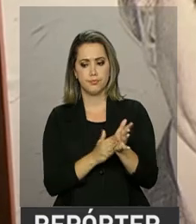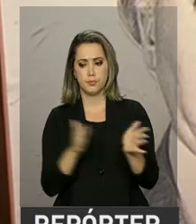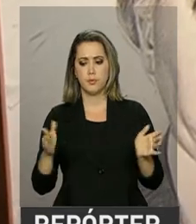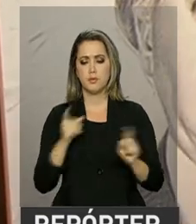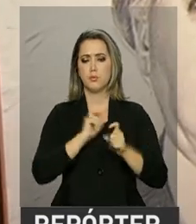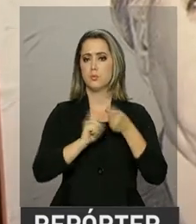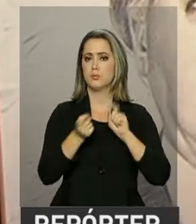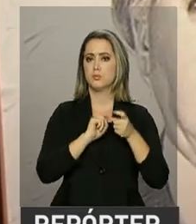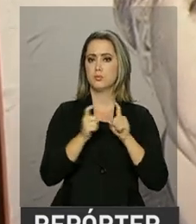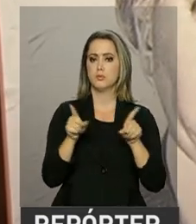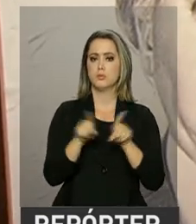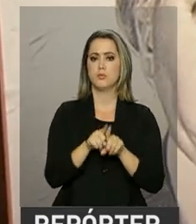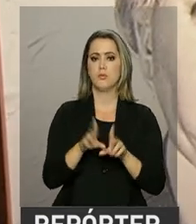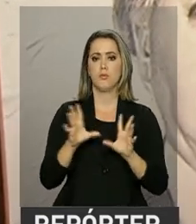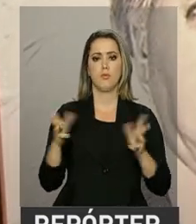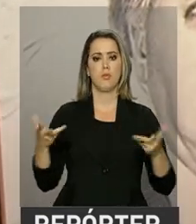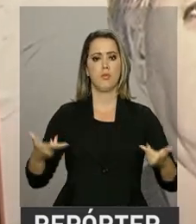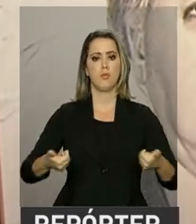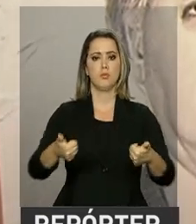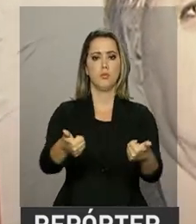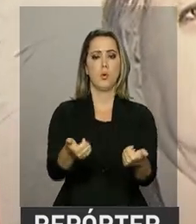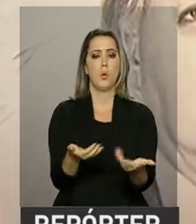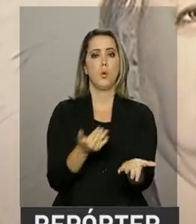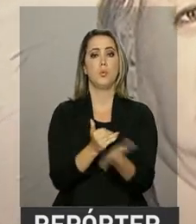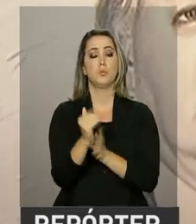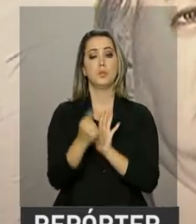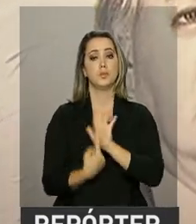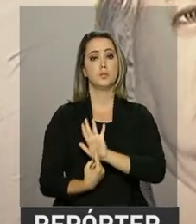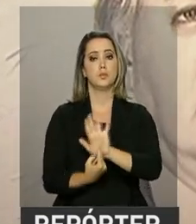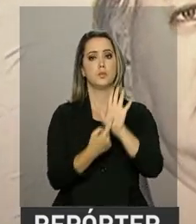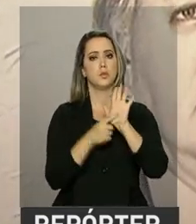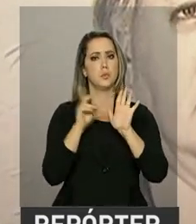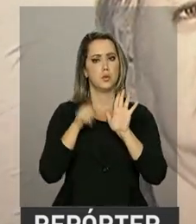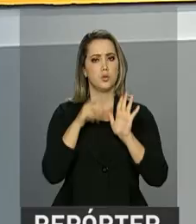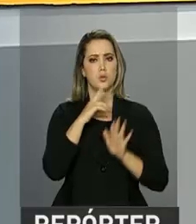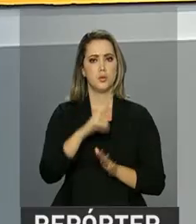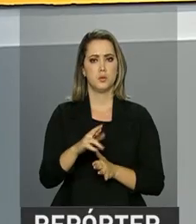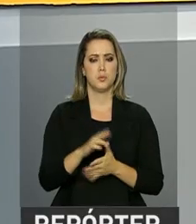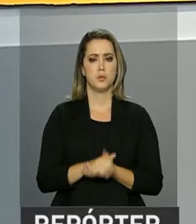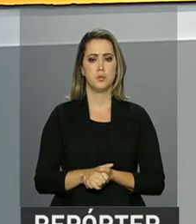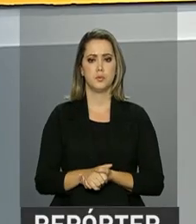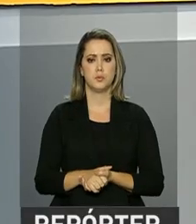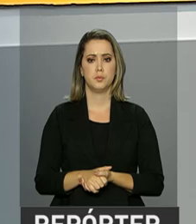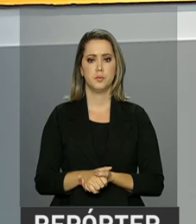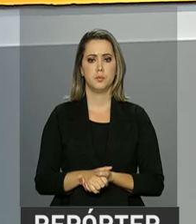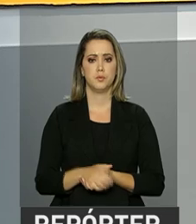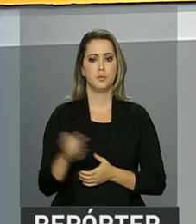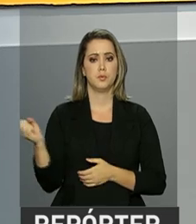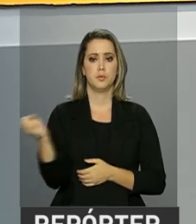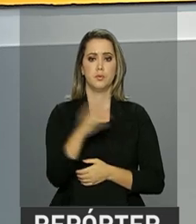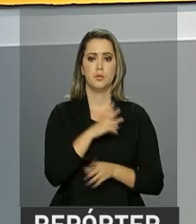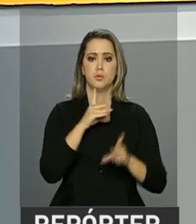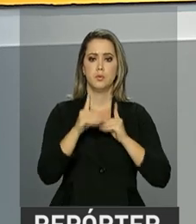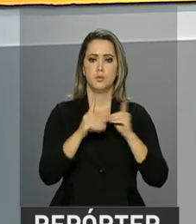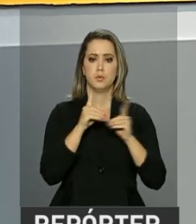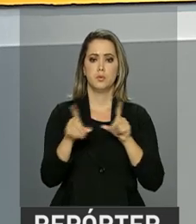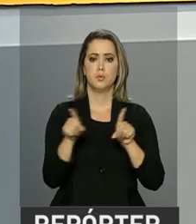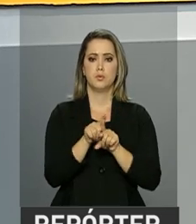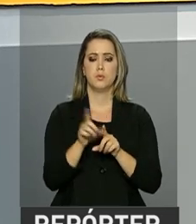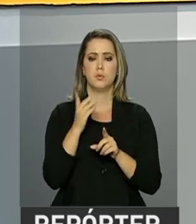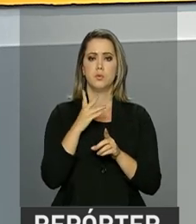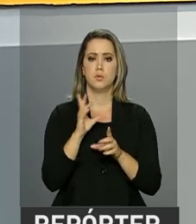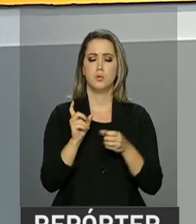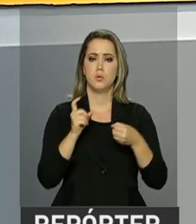administração com muita eficiência está começando a mostrar algum resultado um novo debate sobre a reforma